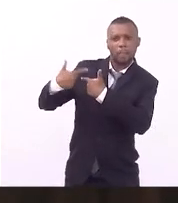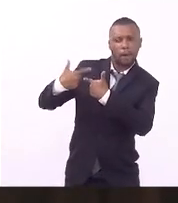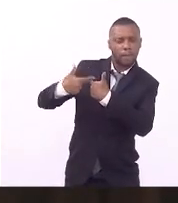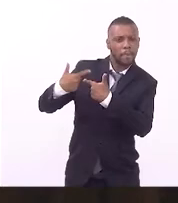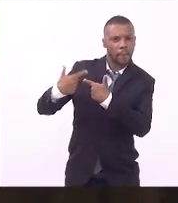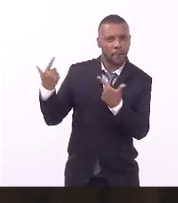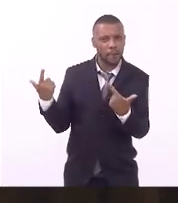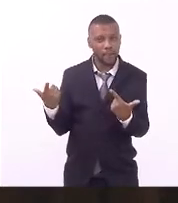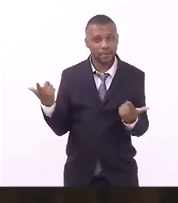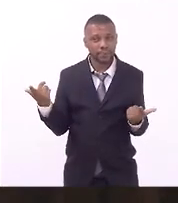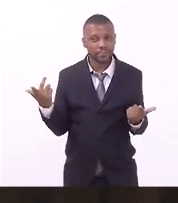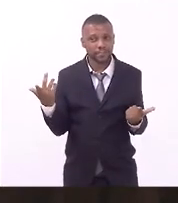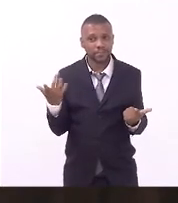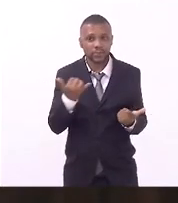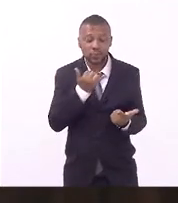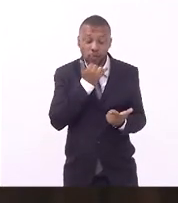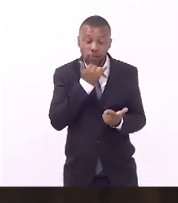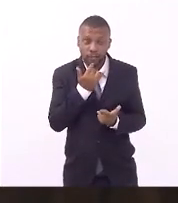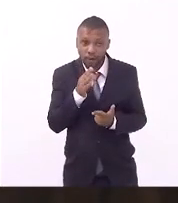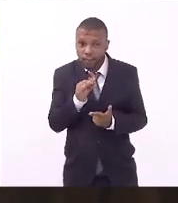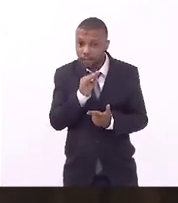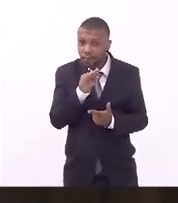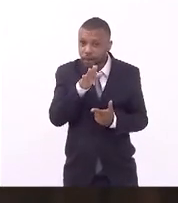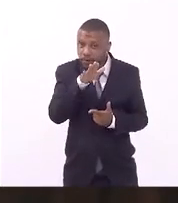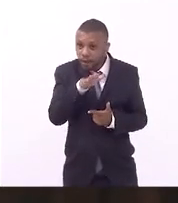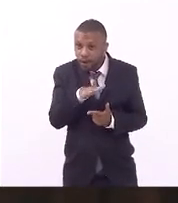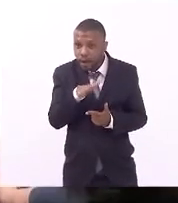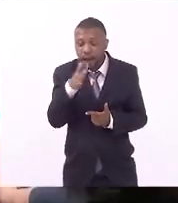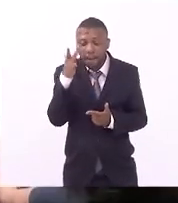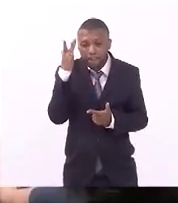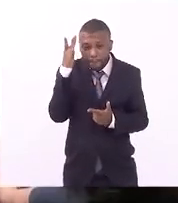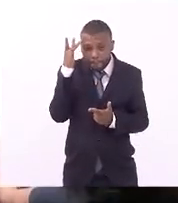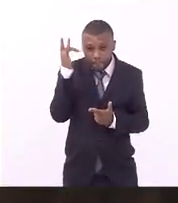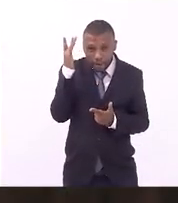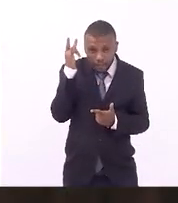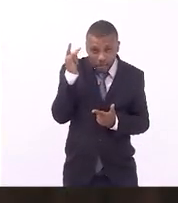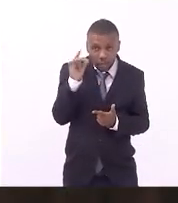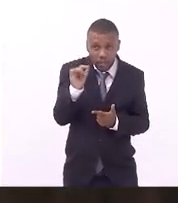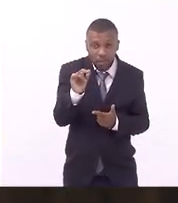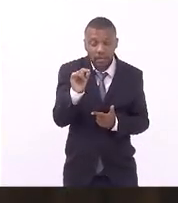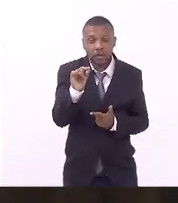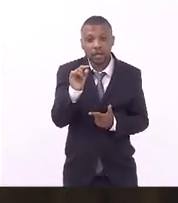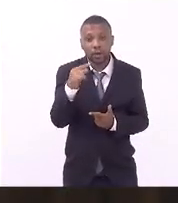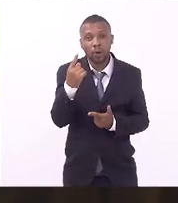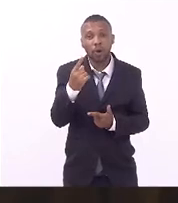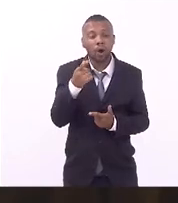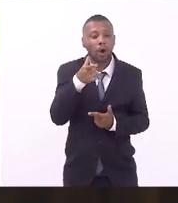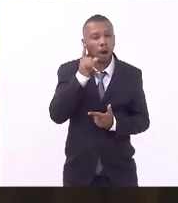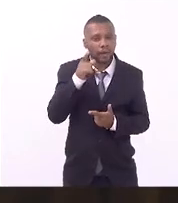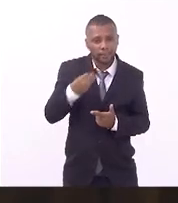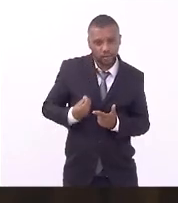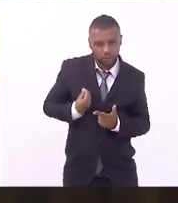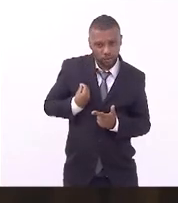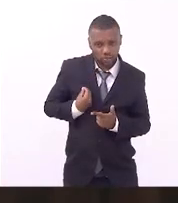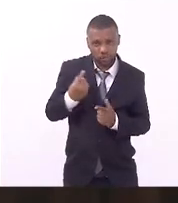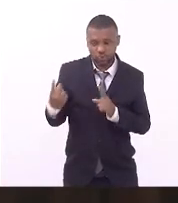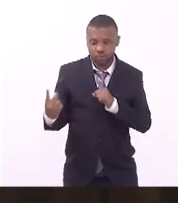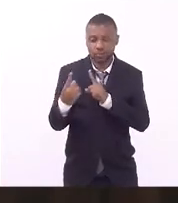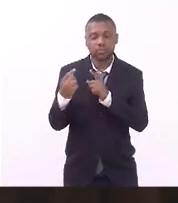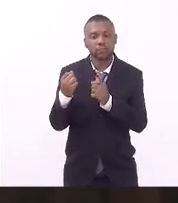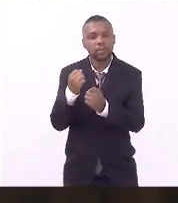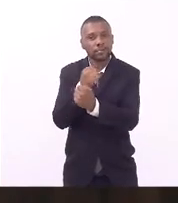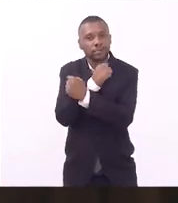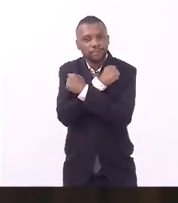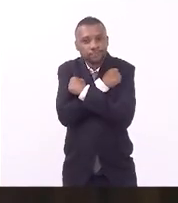Amanhã o meu deputado, vou falar baixo, preferido, esteve conosco, deu um abraço e um beijo